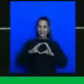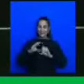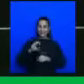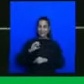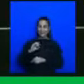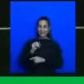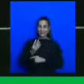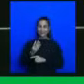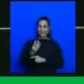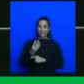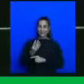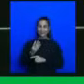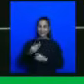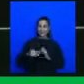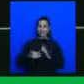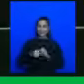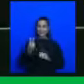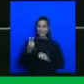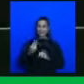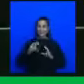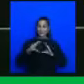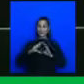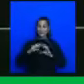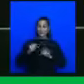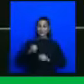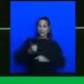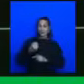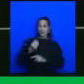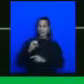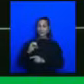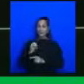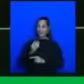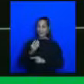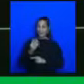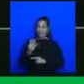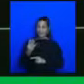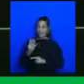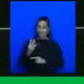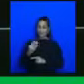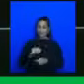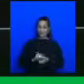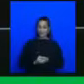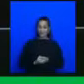04, segunda bola, 04.